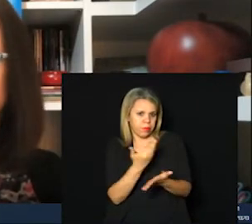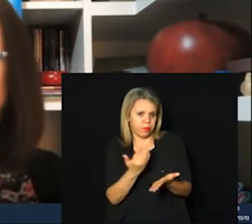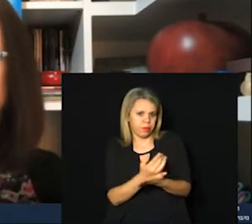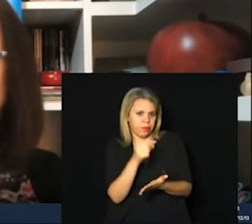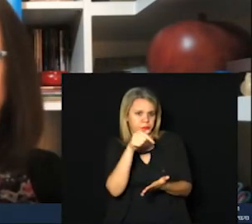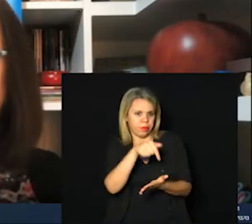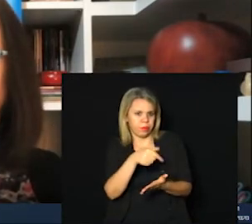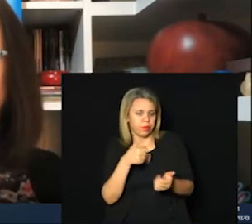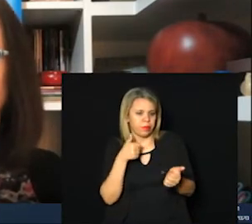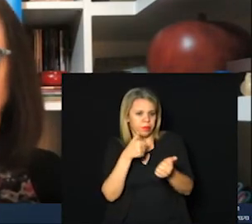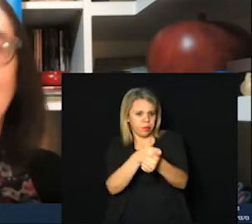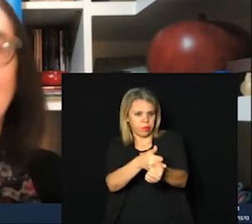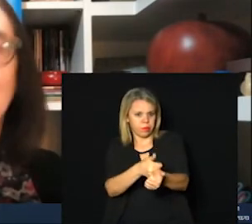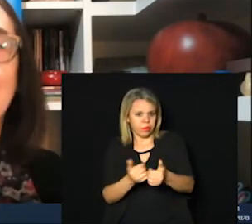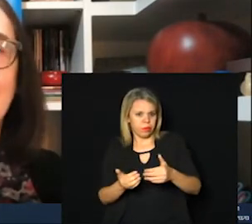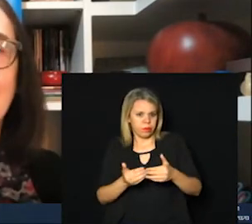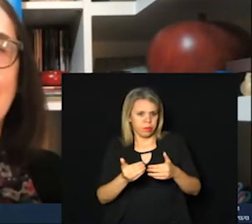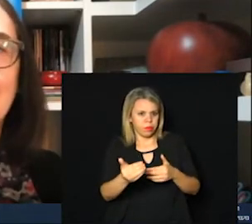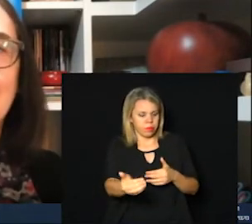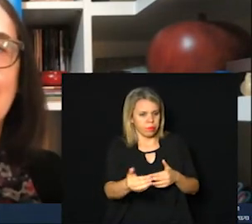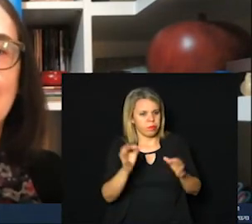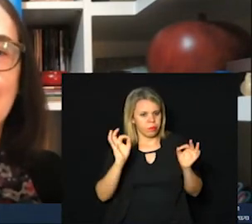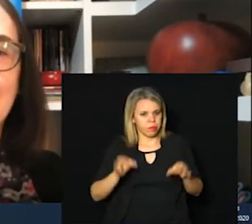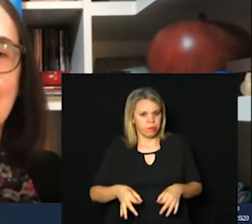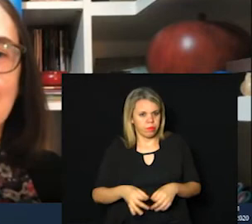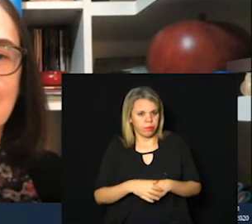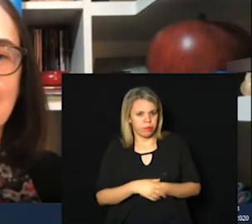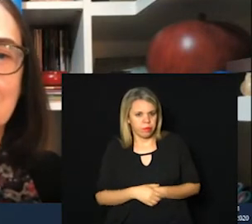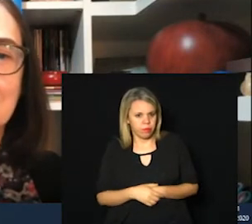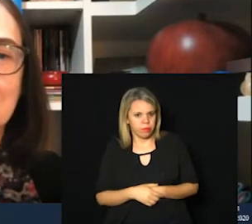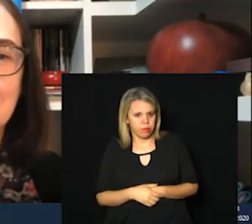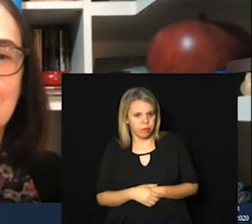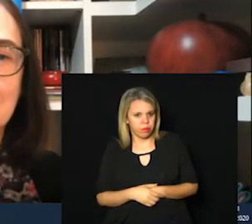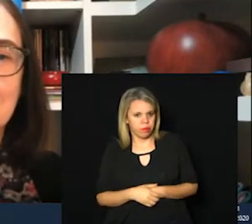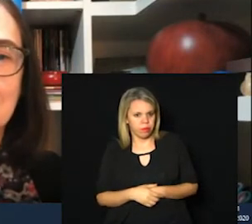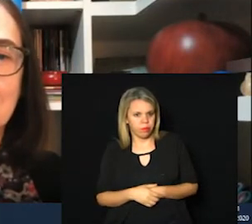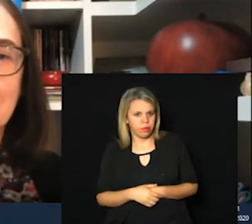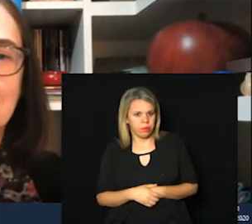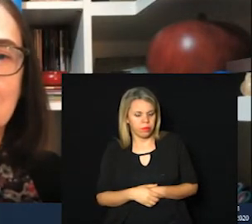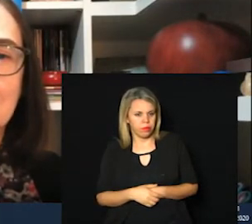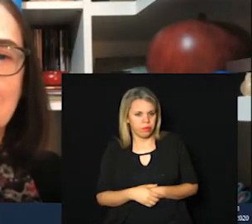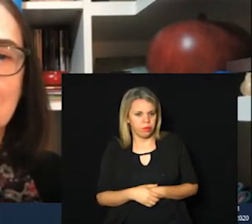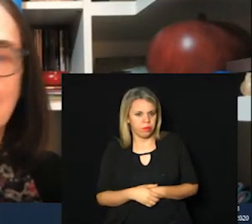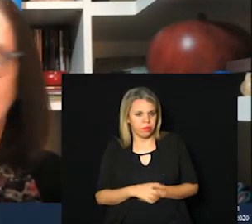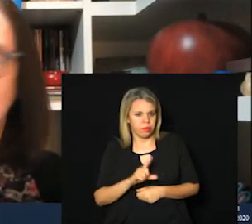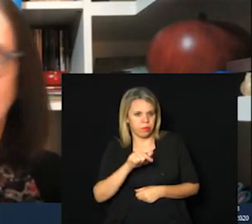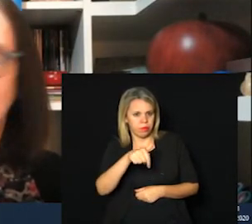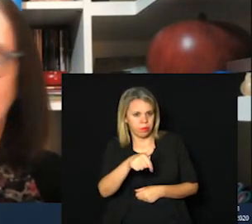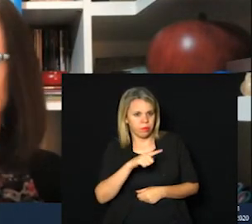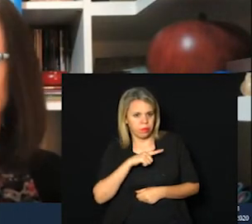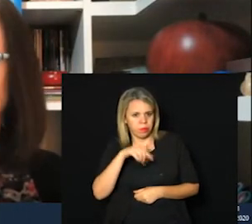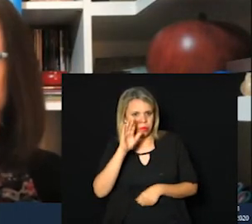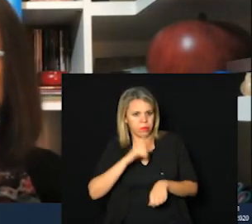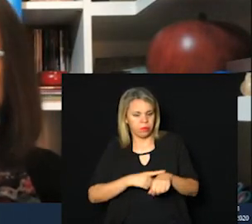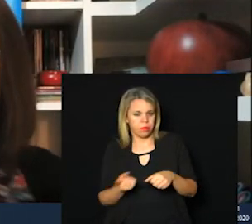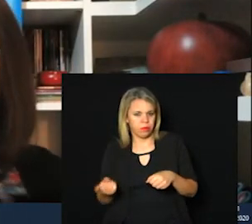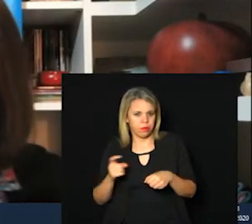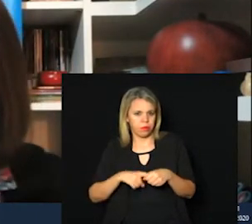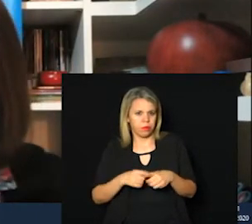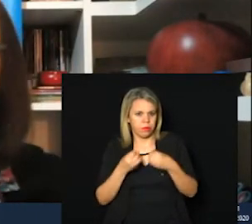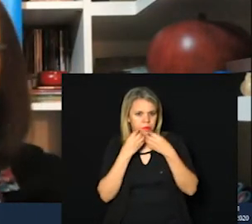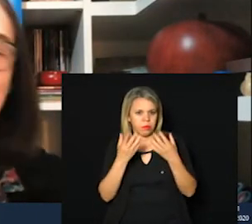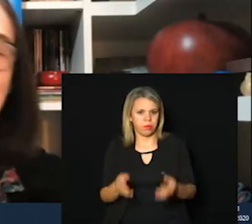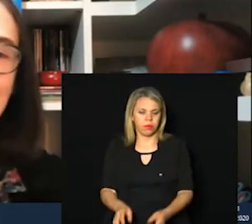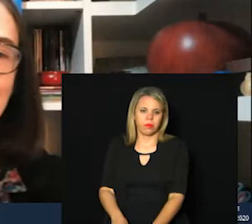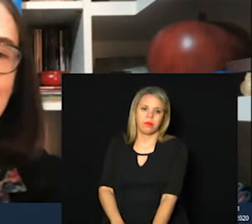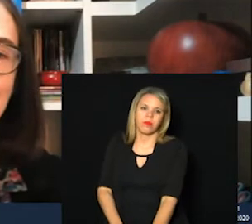que vai nos acompanhar daqui para frente, com certeza, com certeza. Depois, se tiver mais tempo, eu volto a comentar,